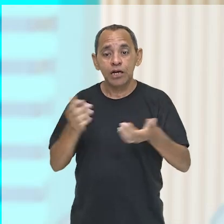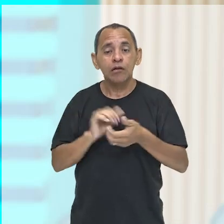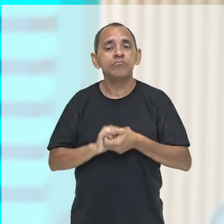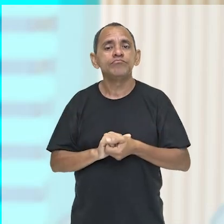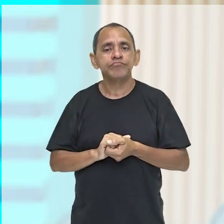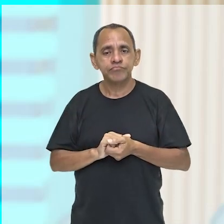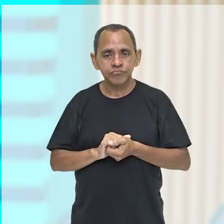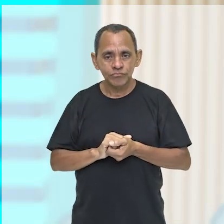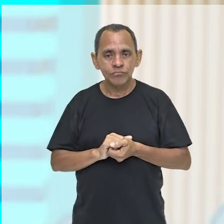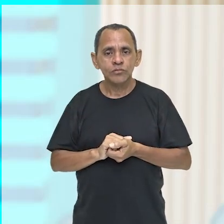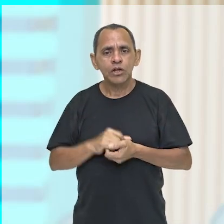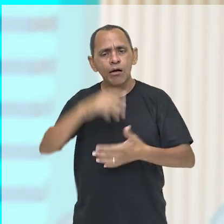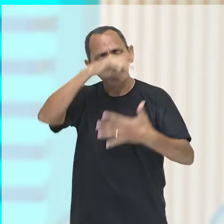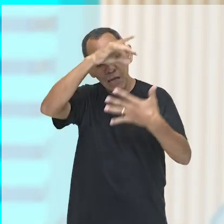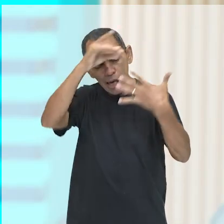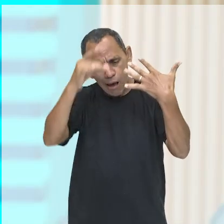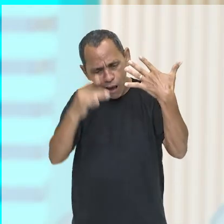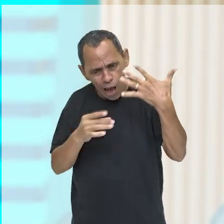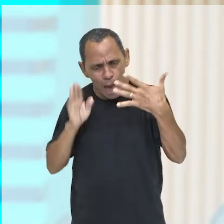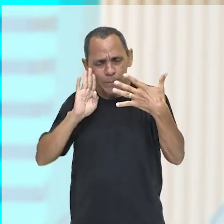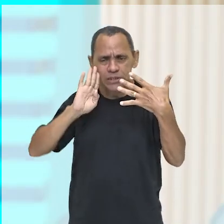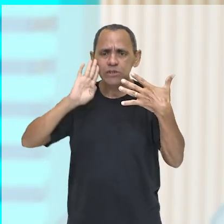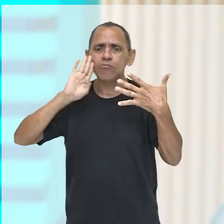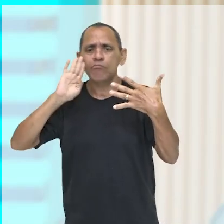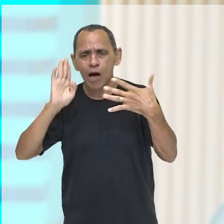os principais tópicos aí trabalhados